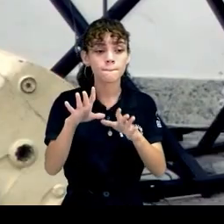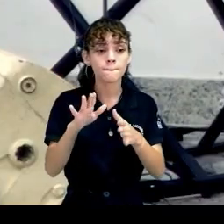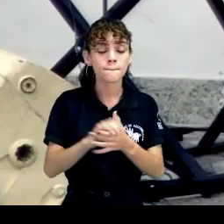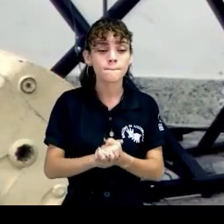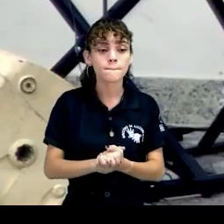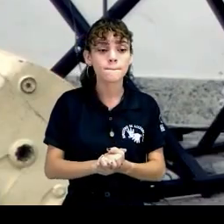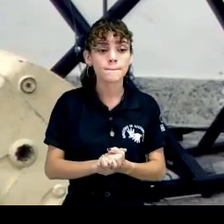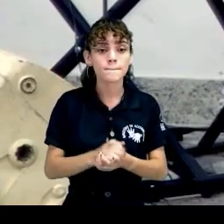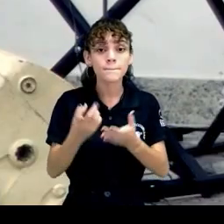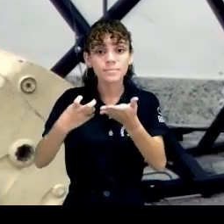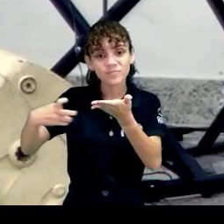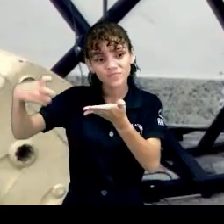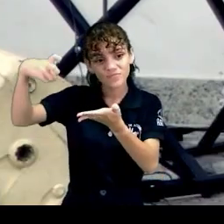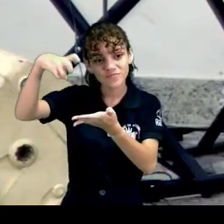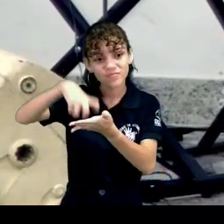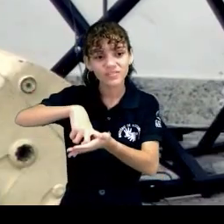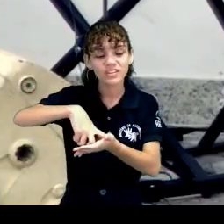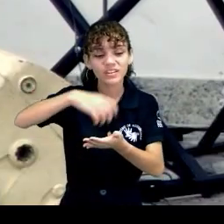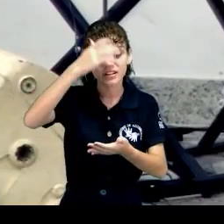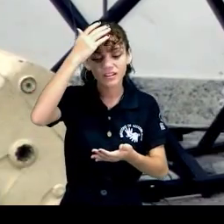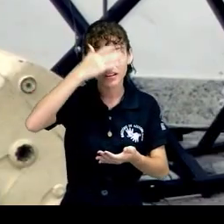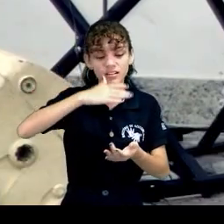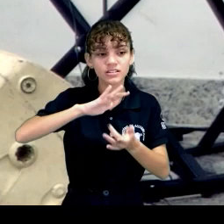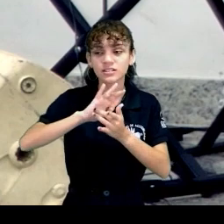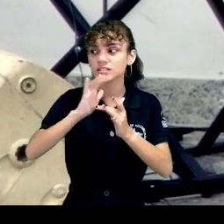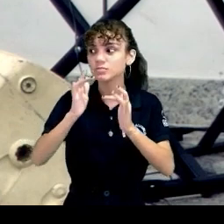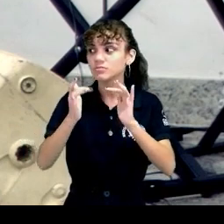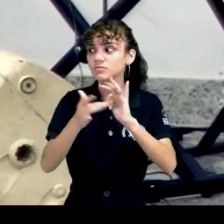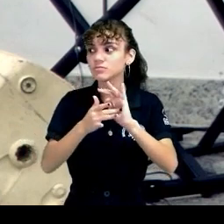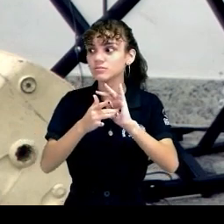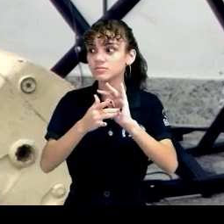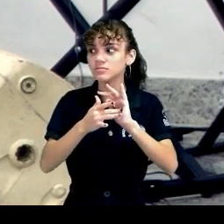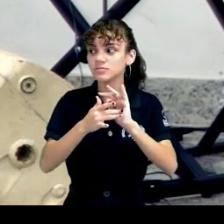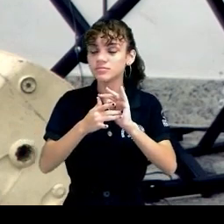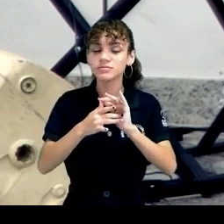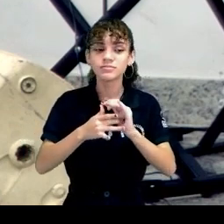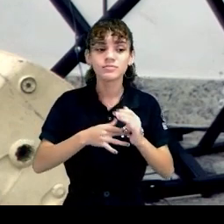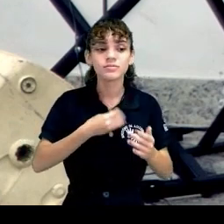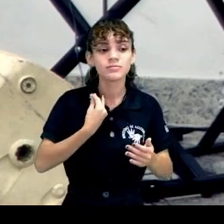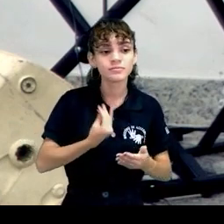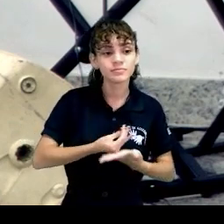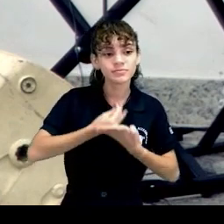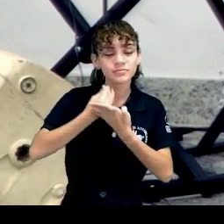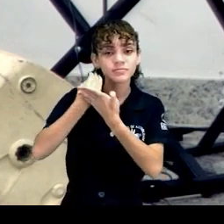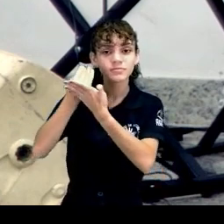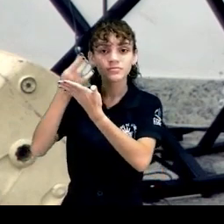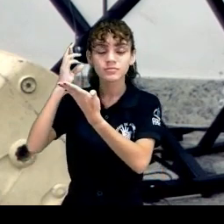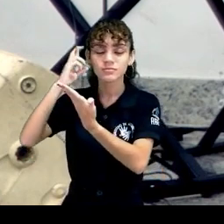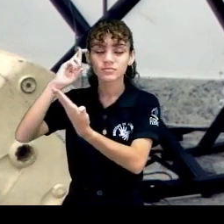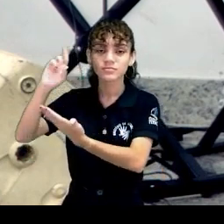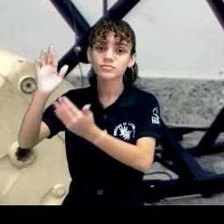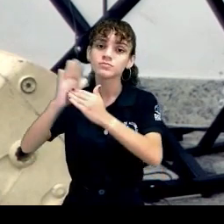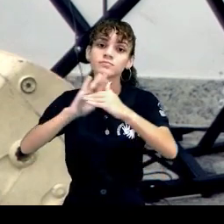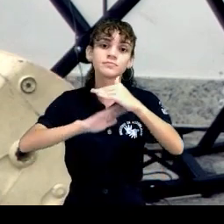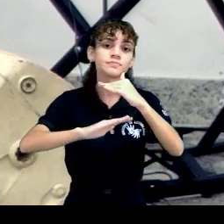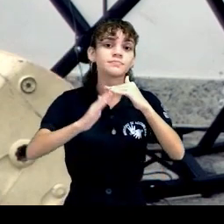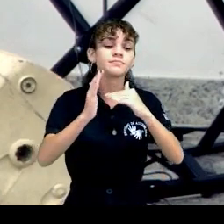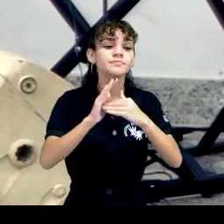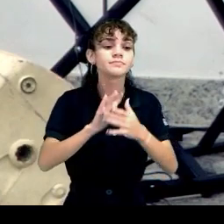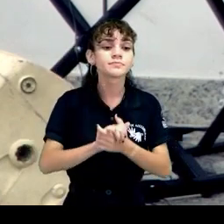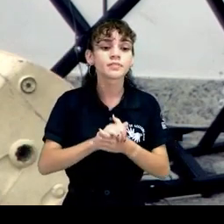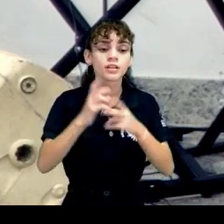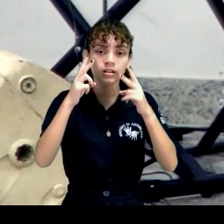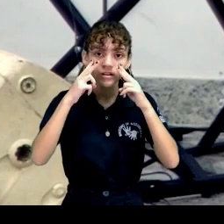Tá? E observa que lançar-se aos pés é uma total atitude de humilhação,